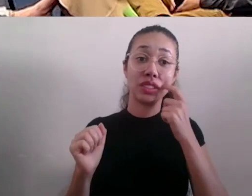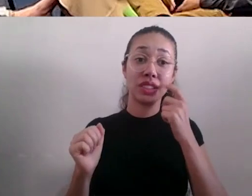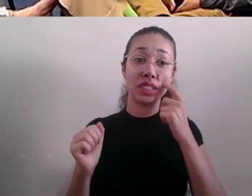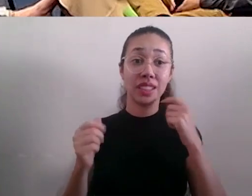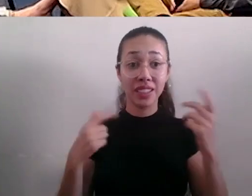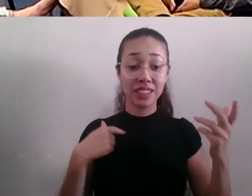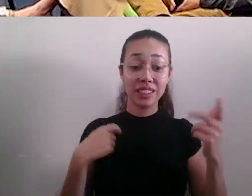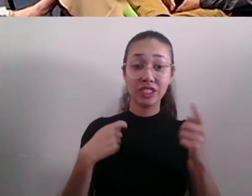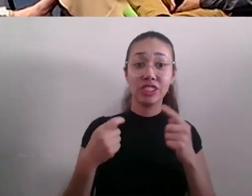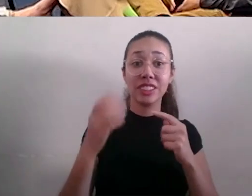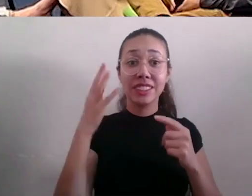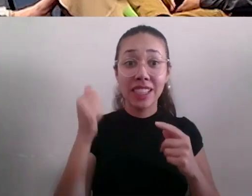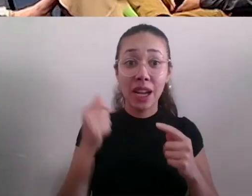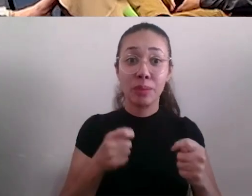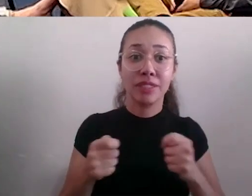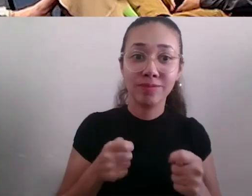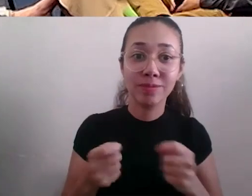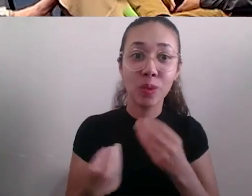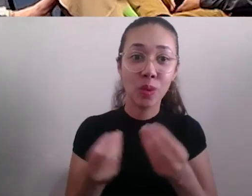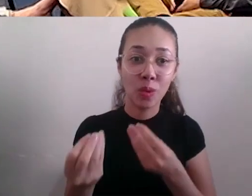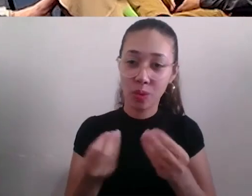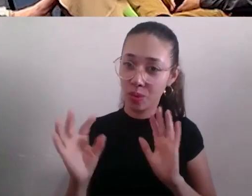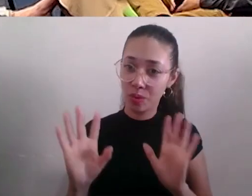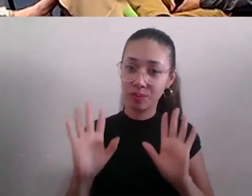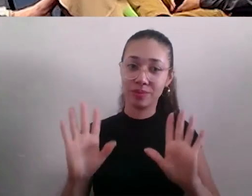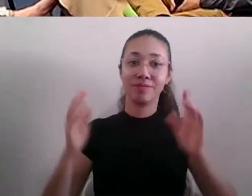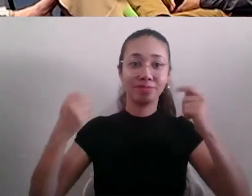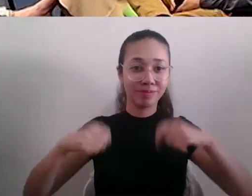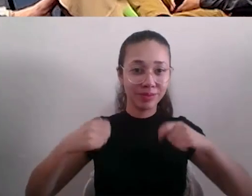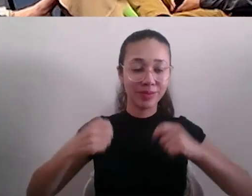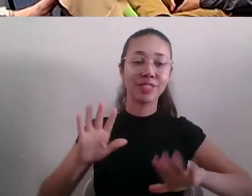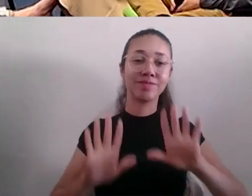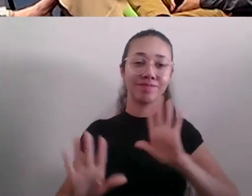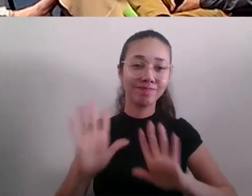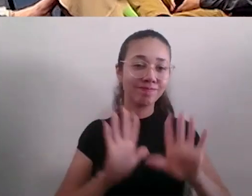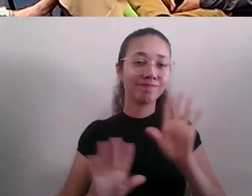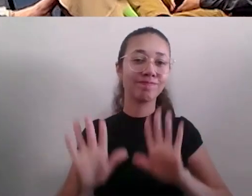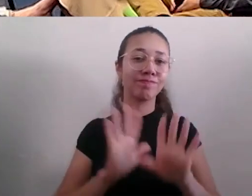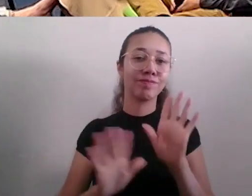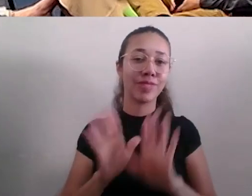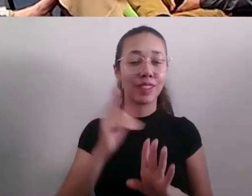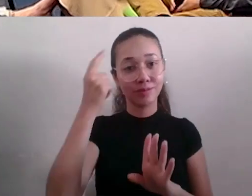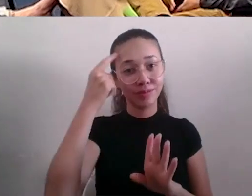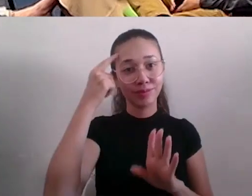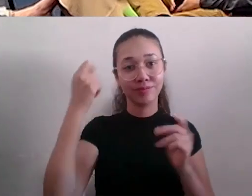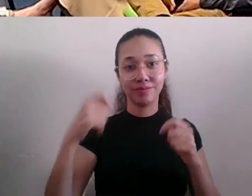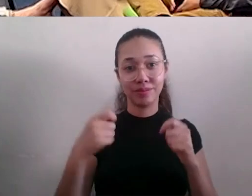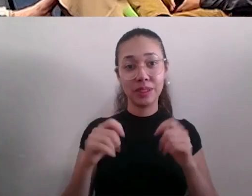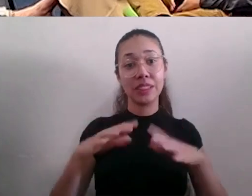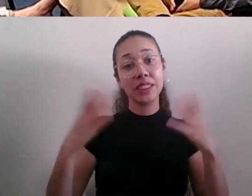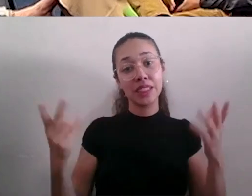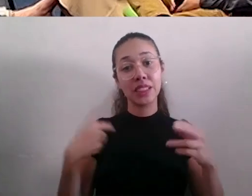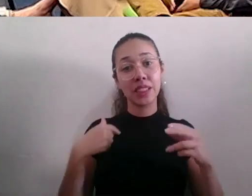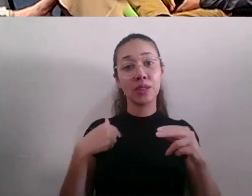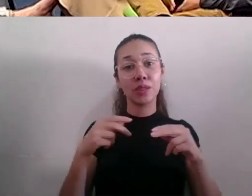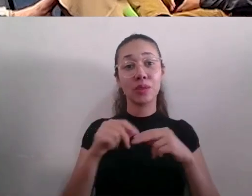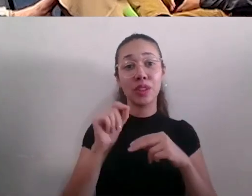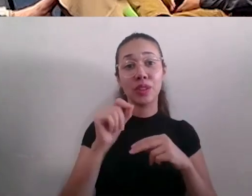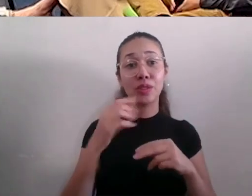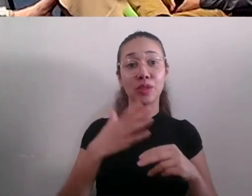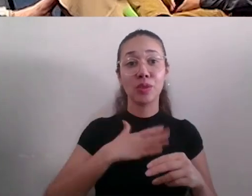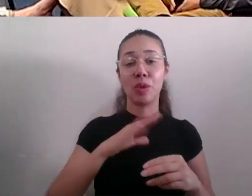tem controle sim. Então, tudo isso tem que ser feito com muito, muito, muito cuidado. E esse é um dos motivos que eu não gosto de podcast de true